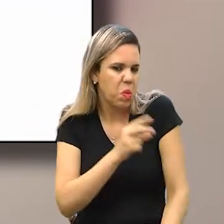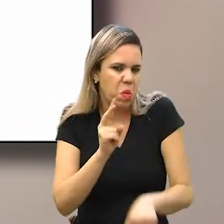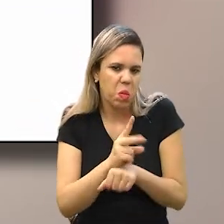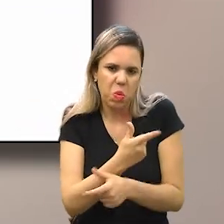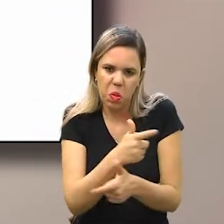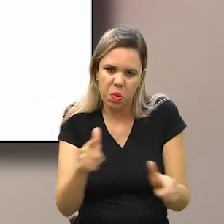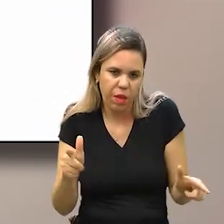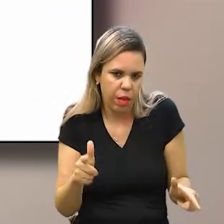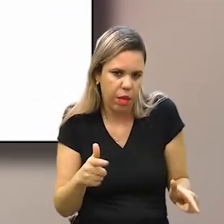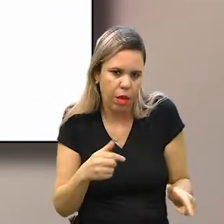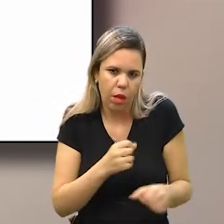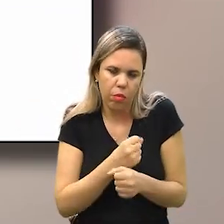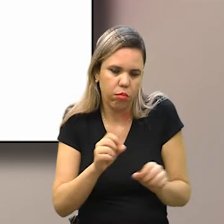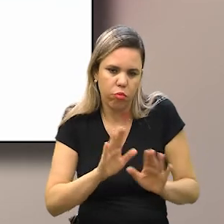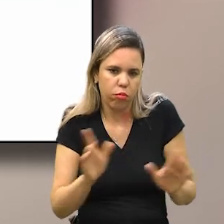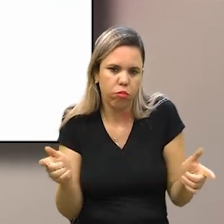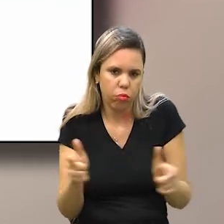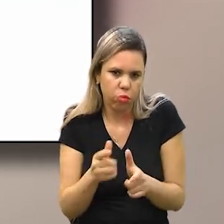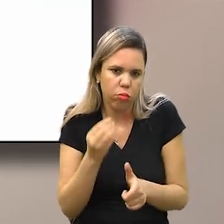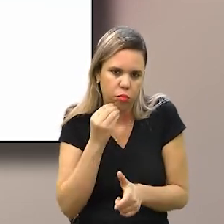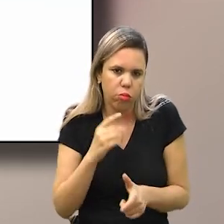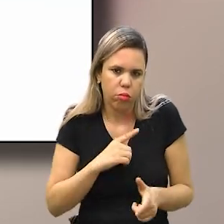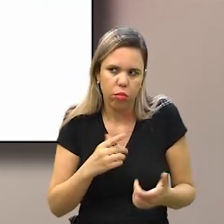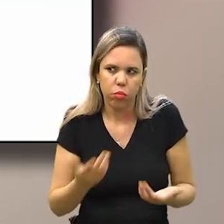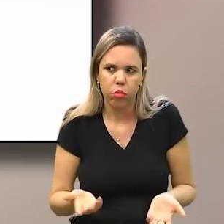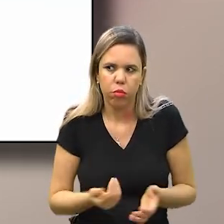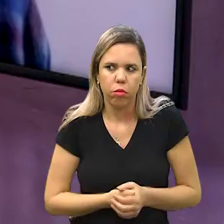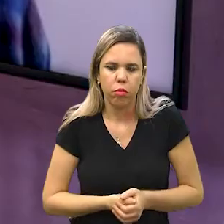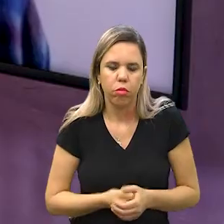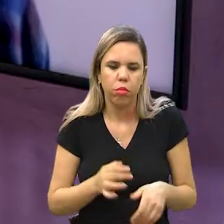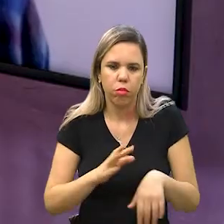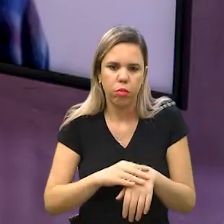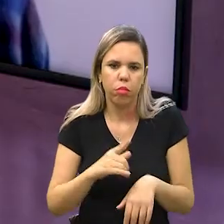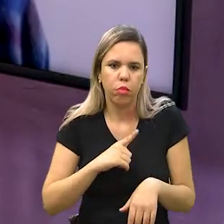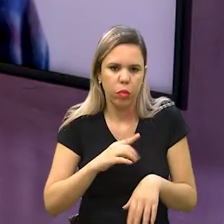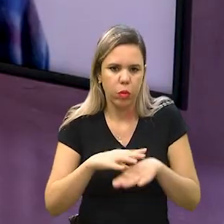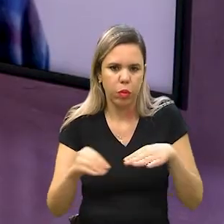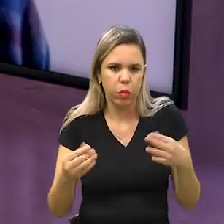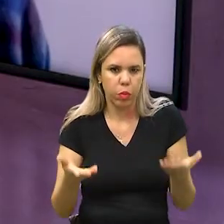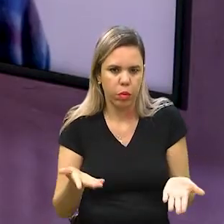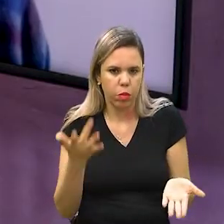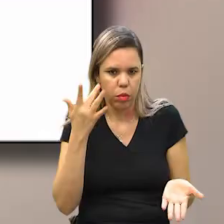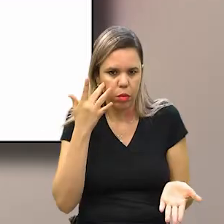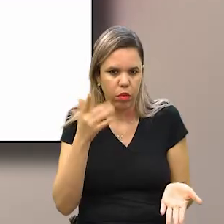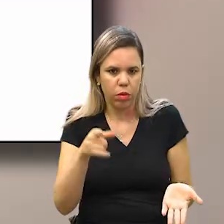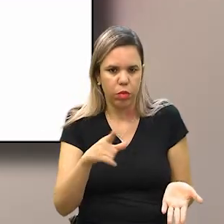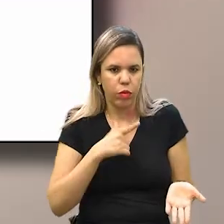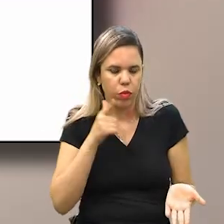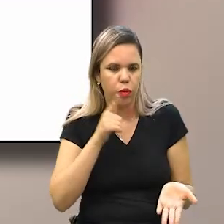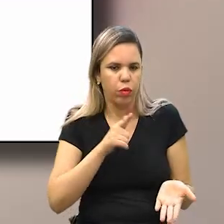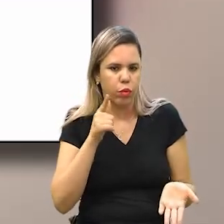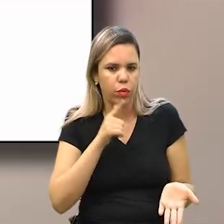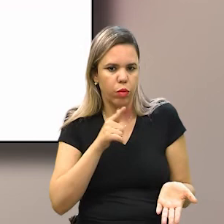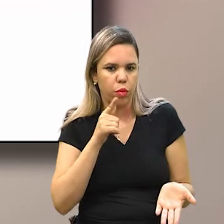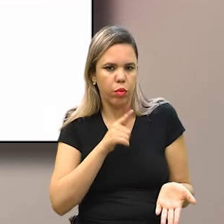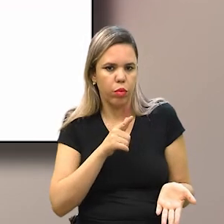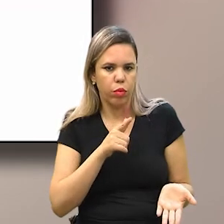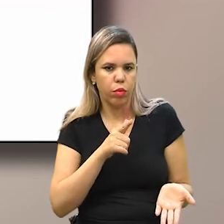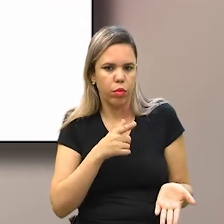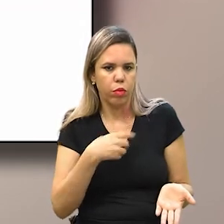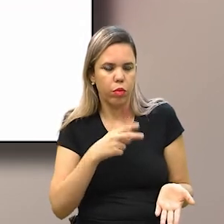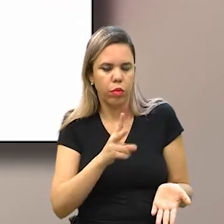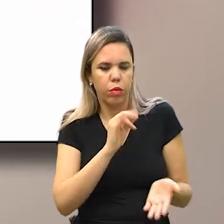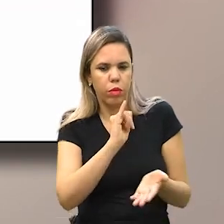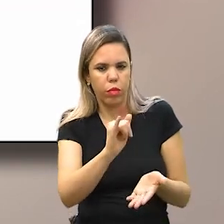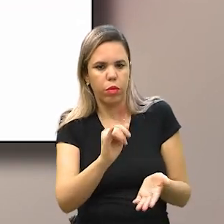a vacina, não vai ter o herpes zoster, mas diminui a chance de ter. Essa é uma doença que tem cura? Você consegue, quando a